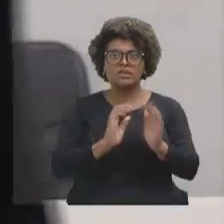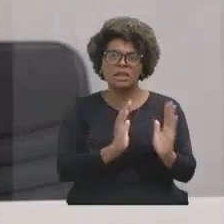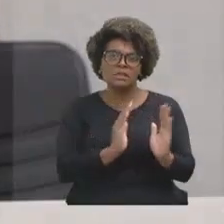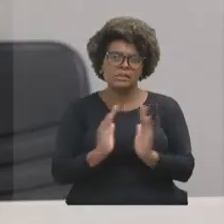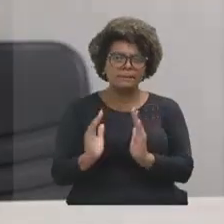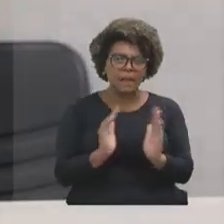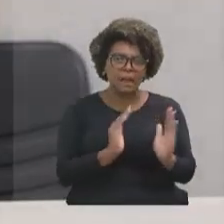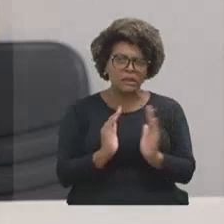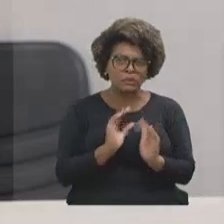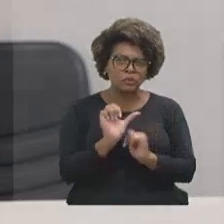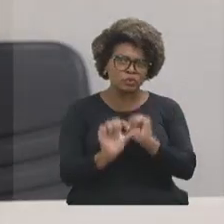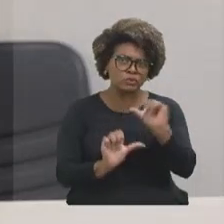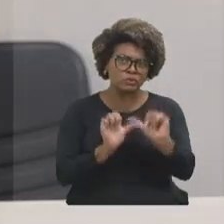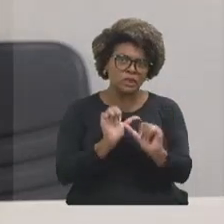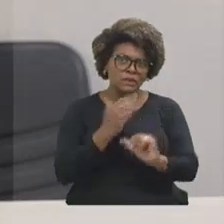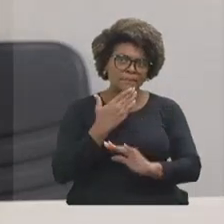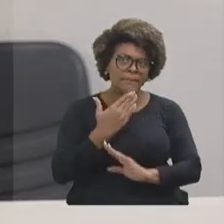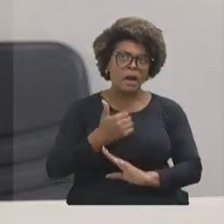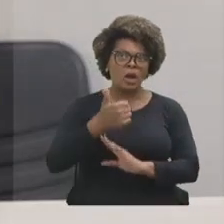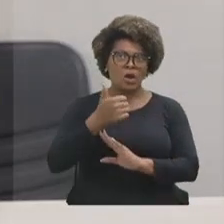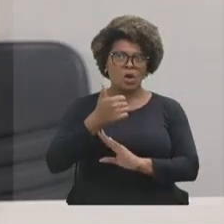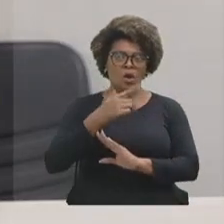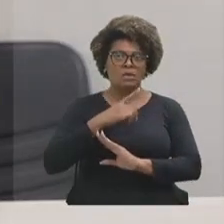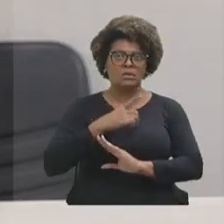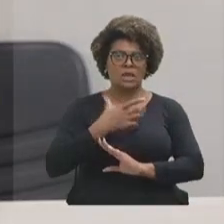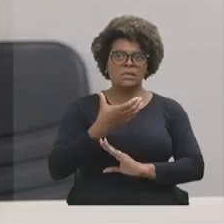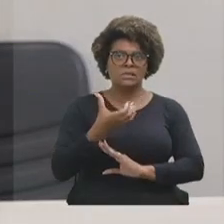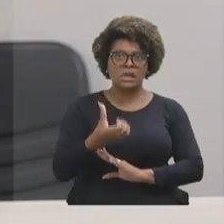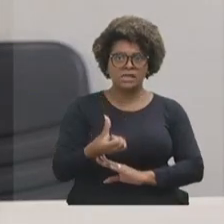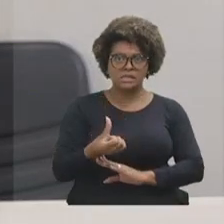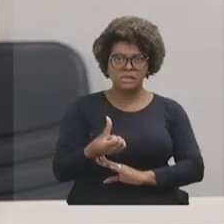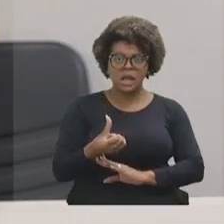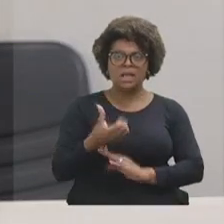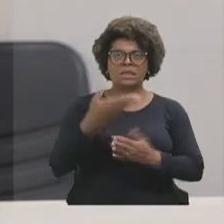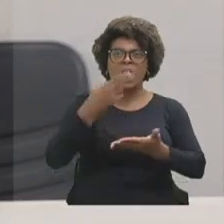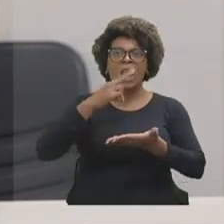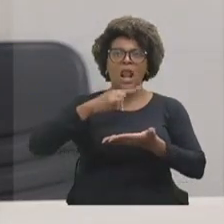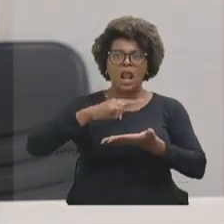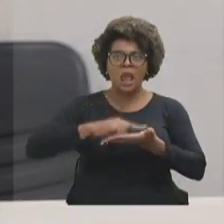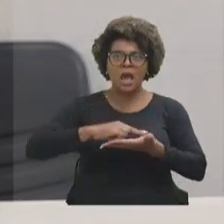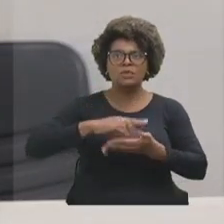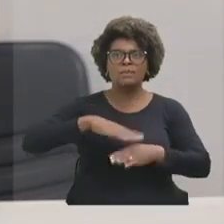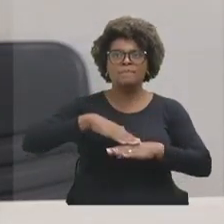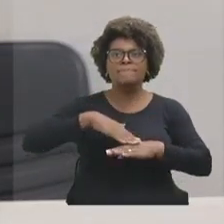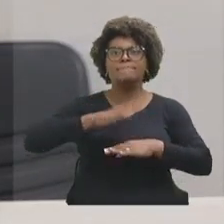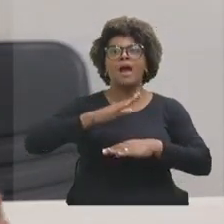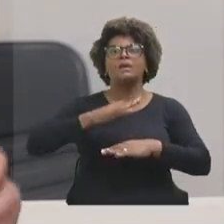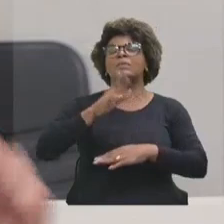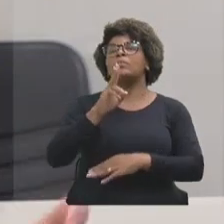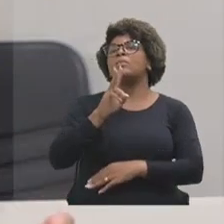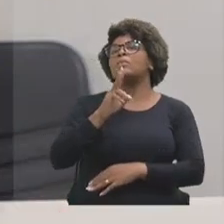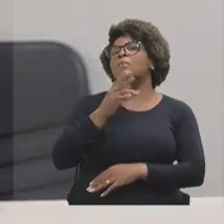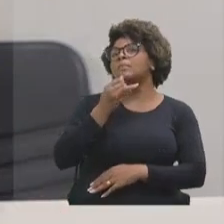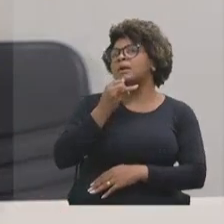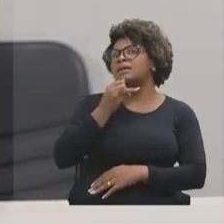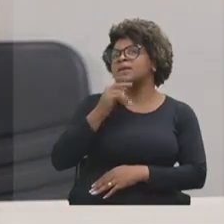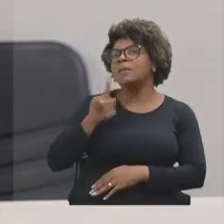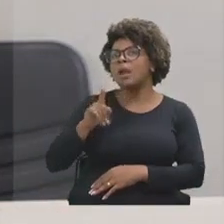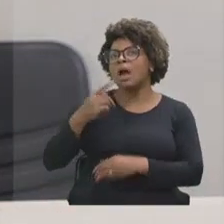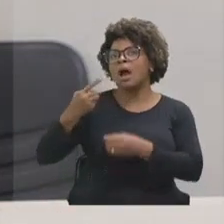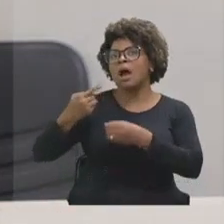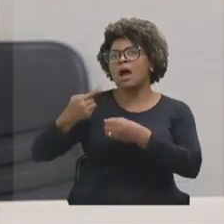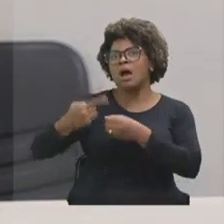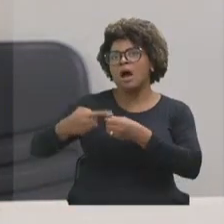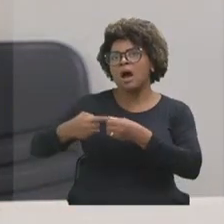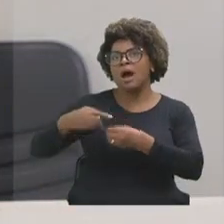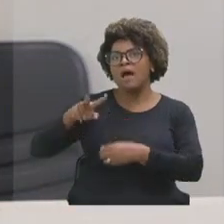nós temos cerca de 60 leitos a mais de terapia intensiva Valadares por exemplo tinha nenhum leito há